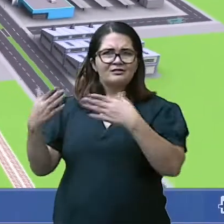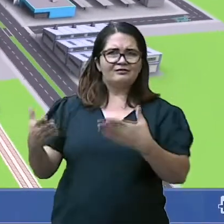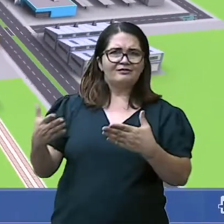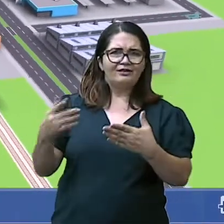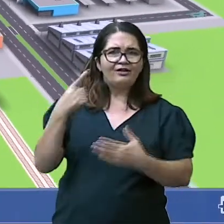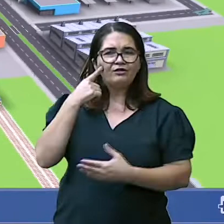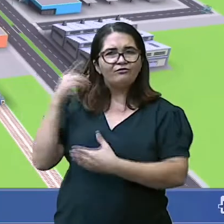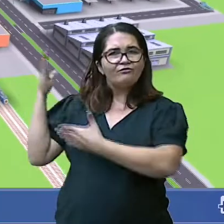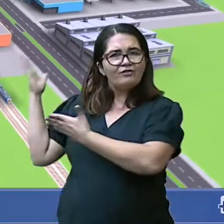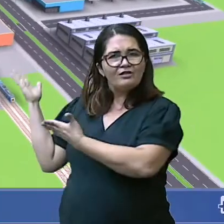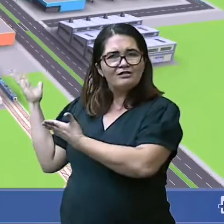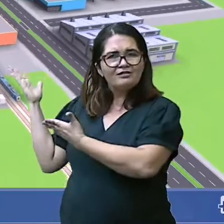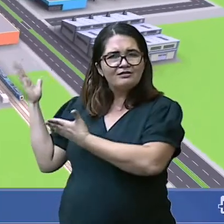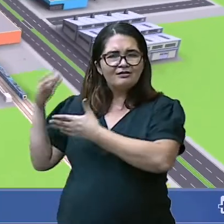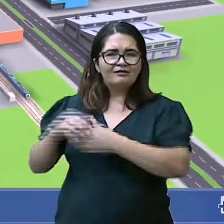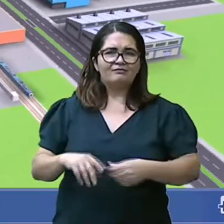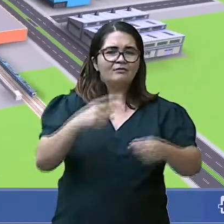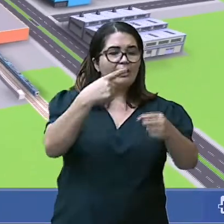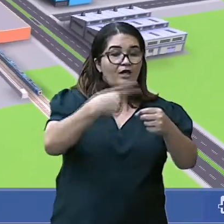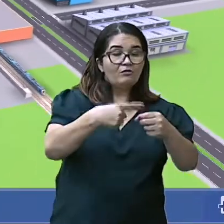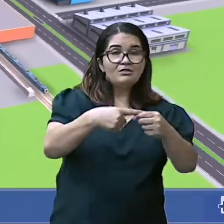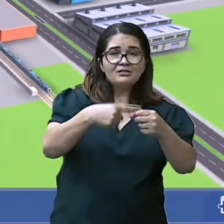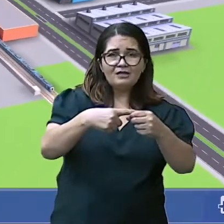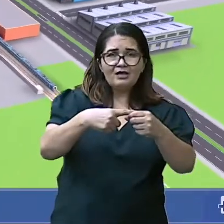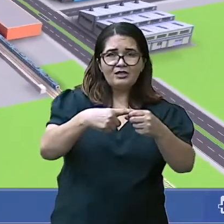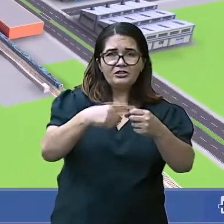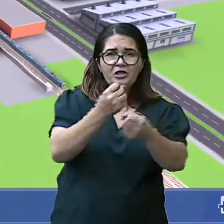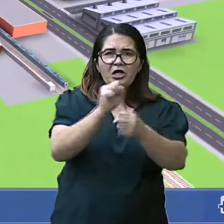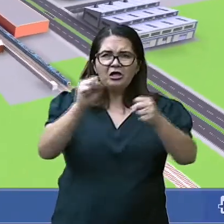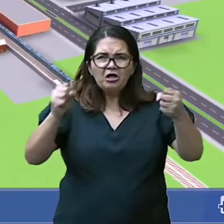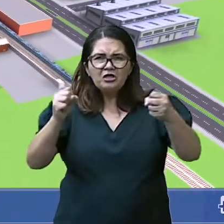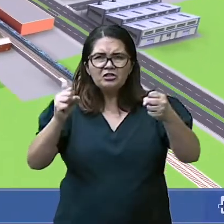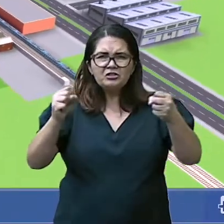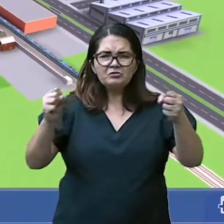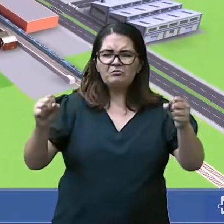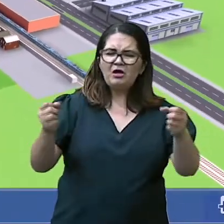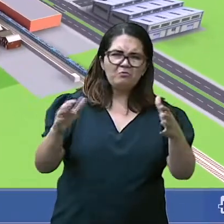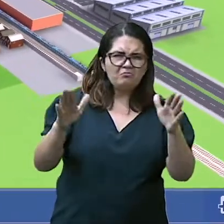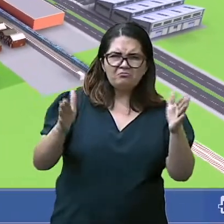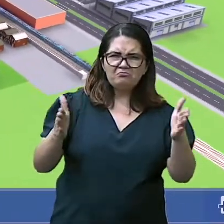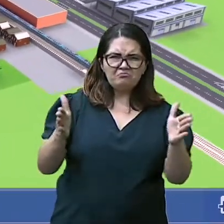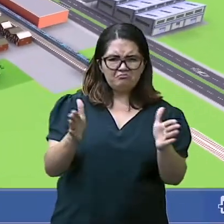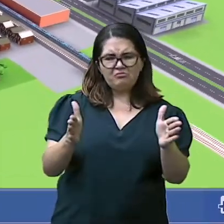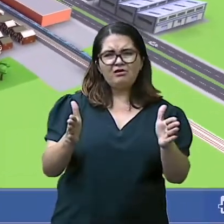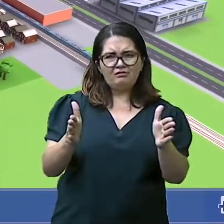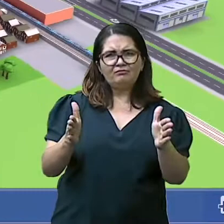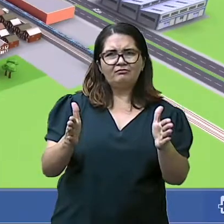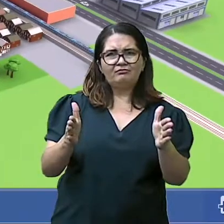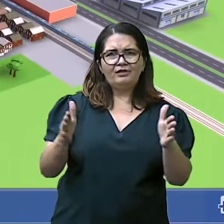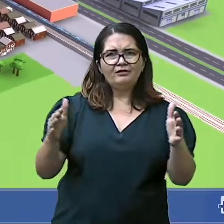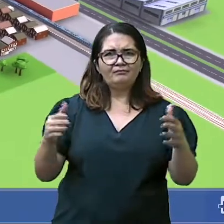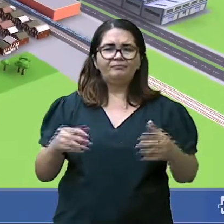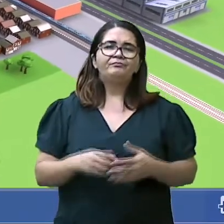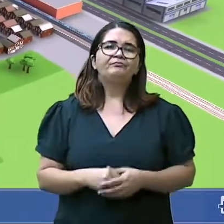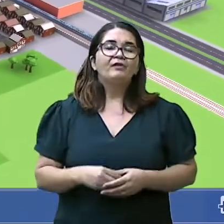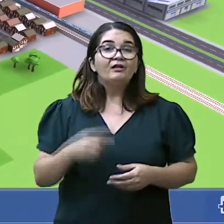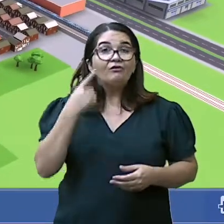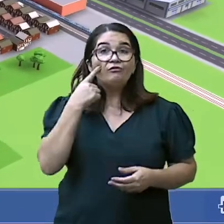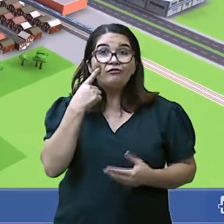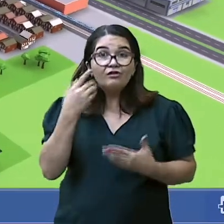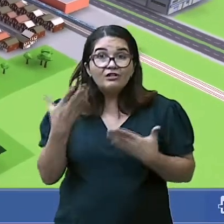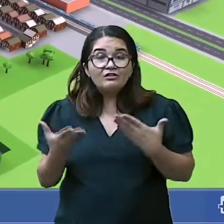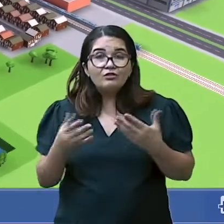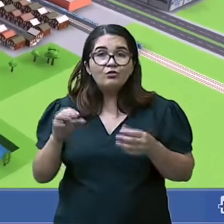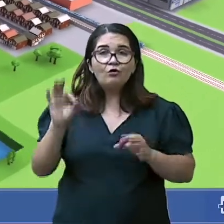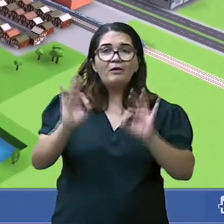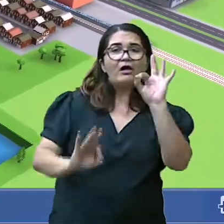cidade, mas uma cidade média, vamos colocar assim. Muito bem organizada essa cidade, né, pessoal? E aí a